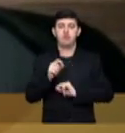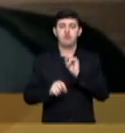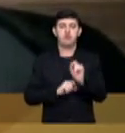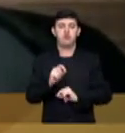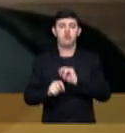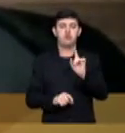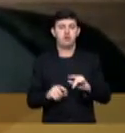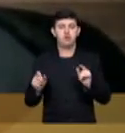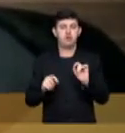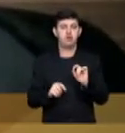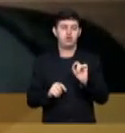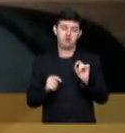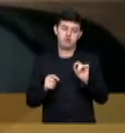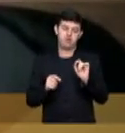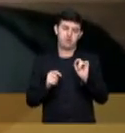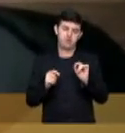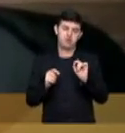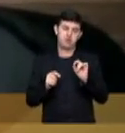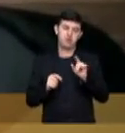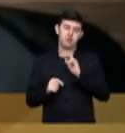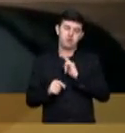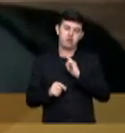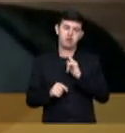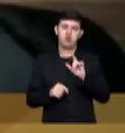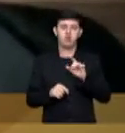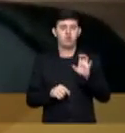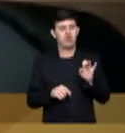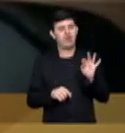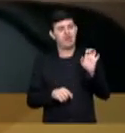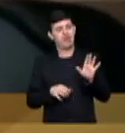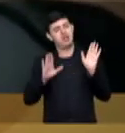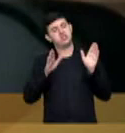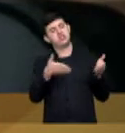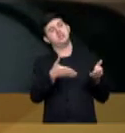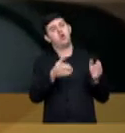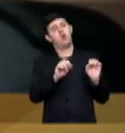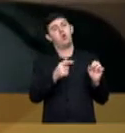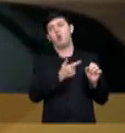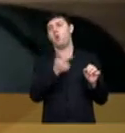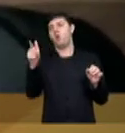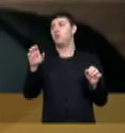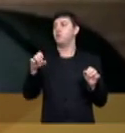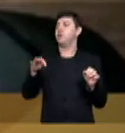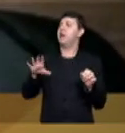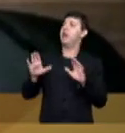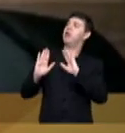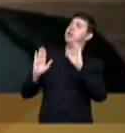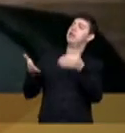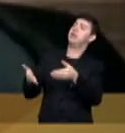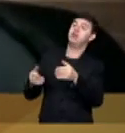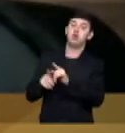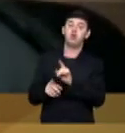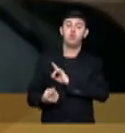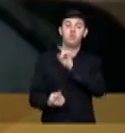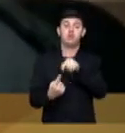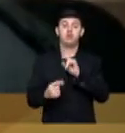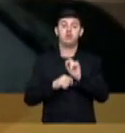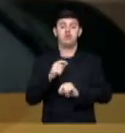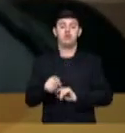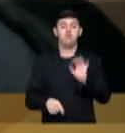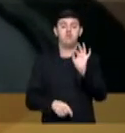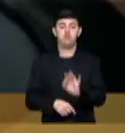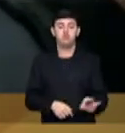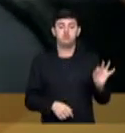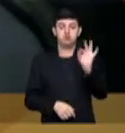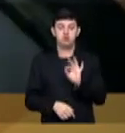a centralização em um ou outro ente, a fim de que o funcionamento